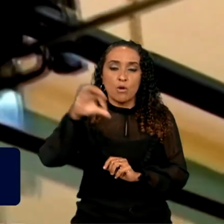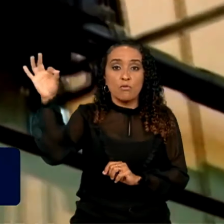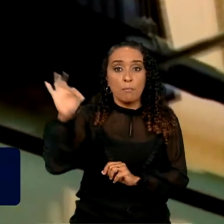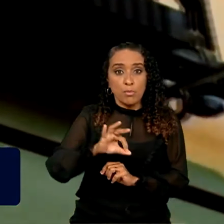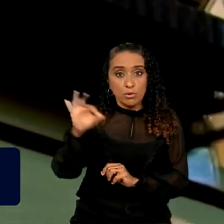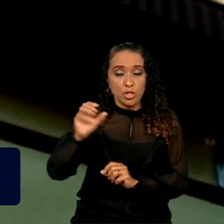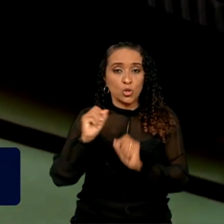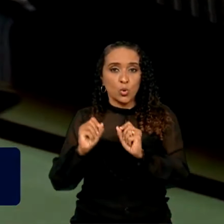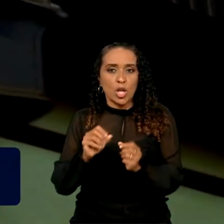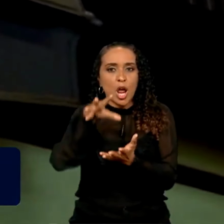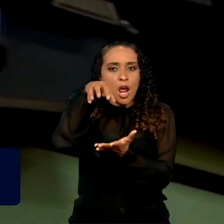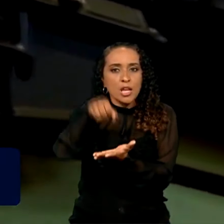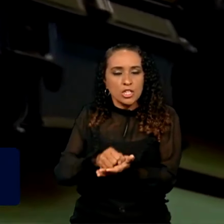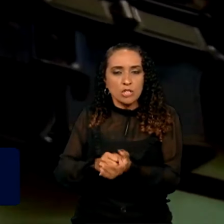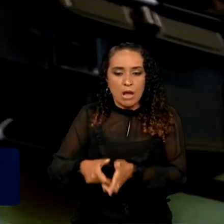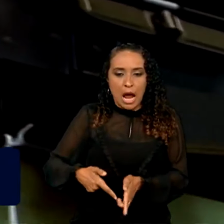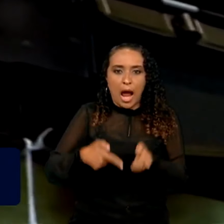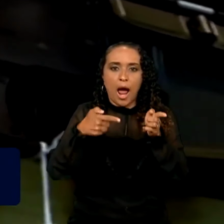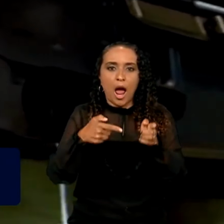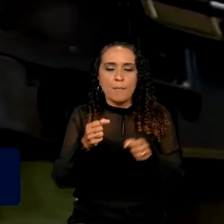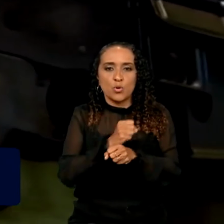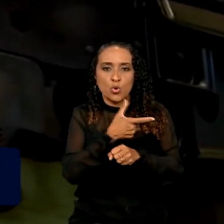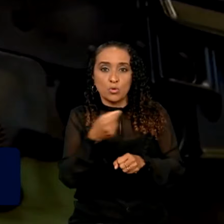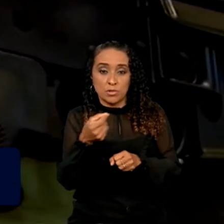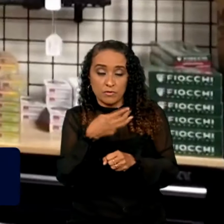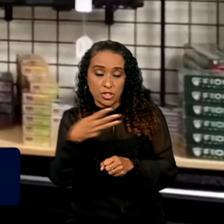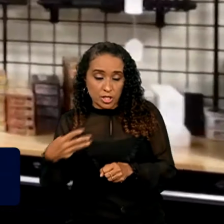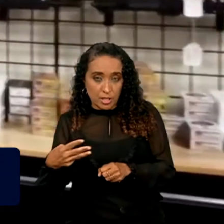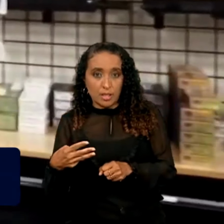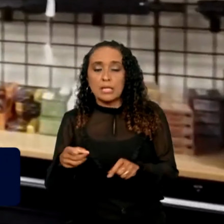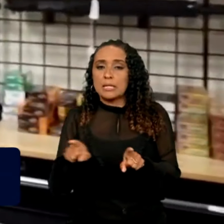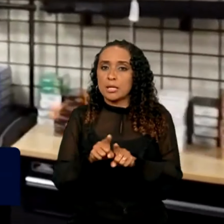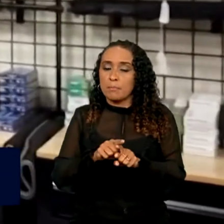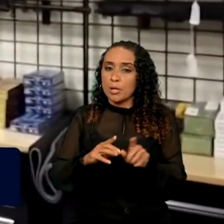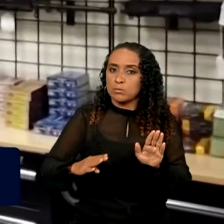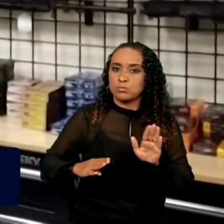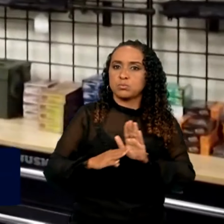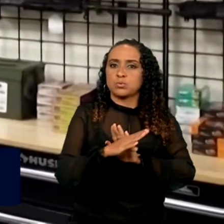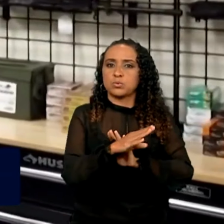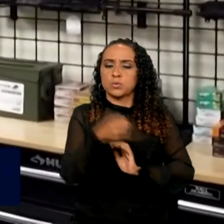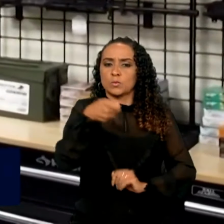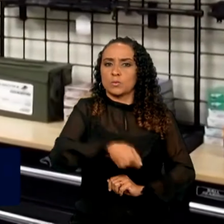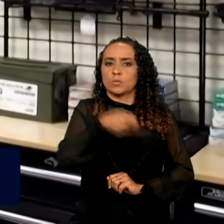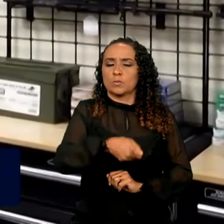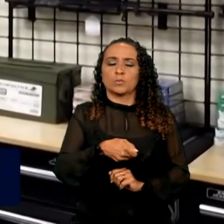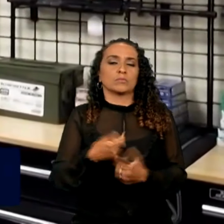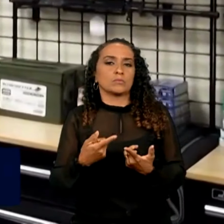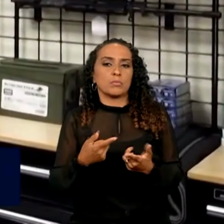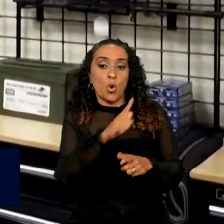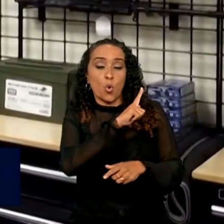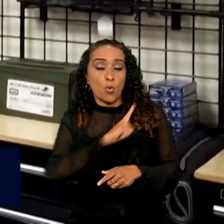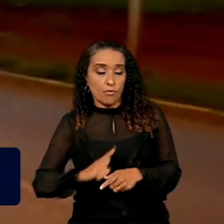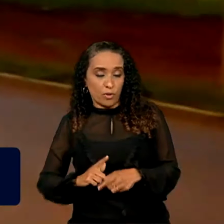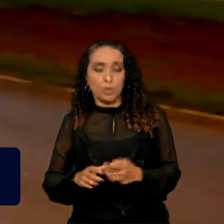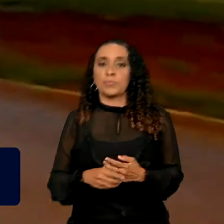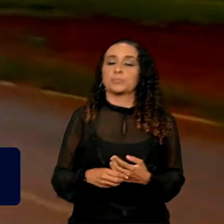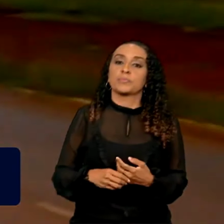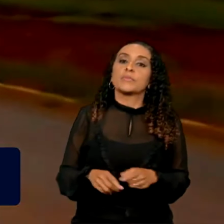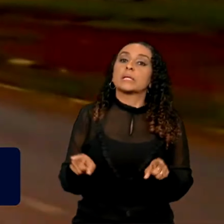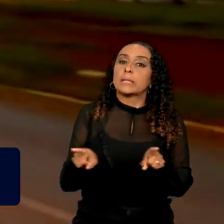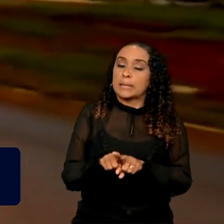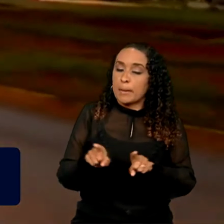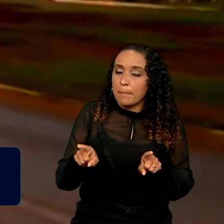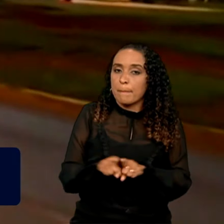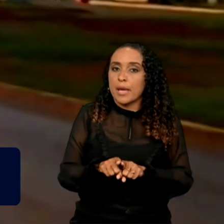79% no registro de armas em 2023, com o aumento de exigências feitas pelo governo. Além